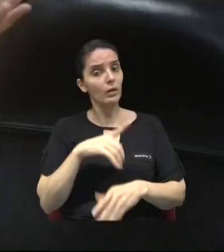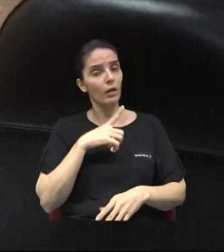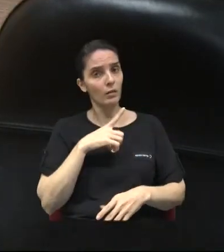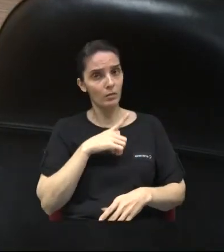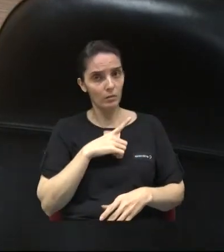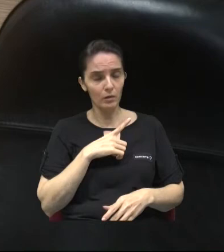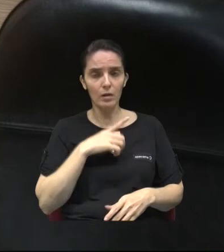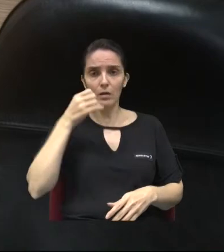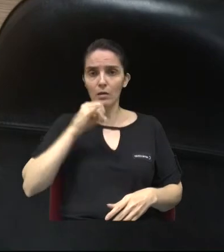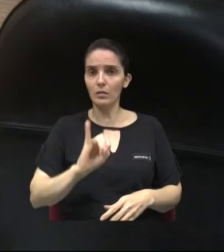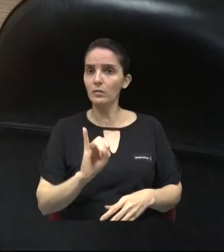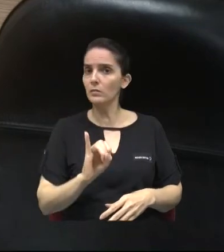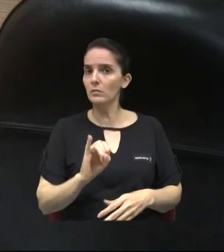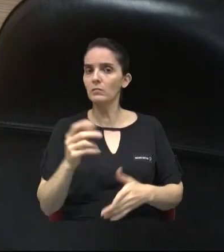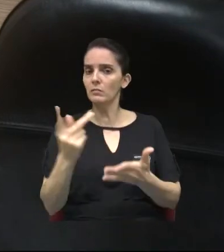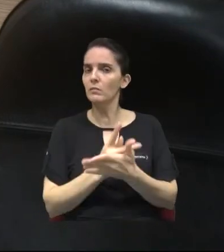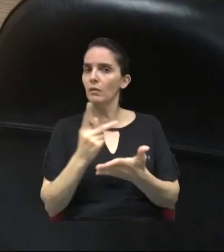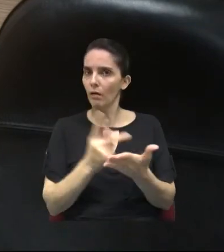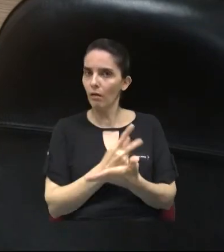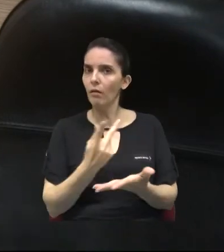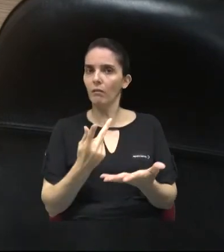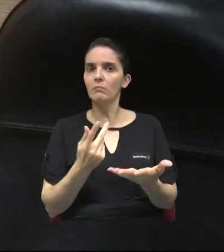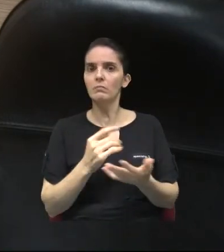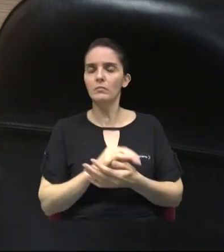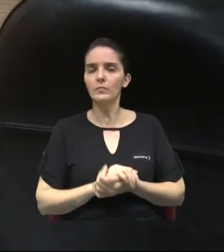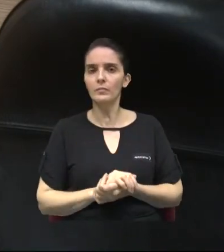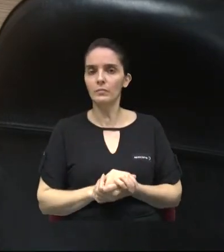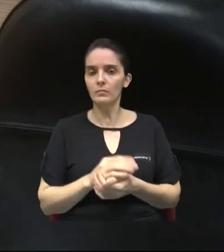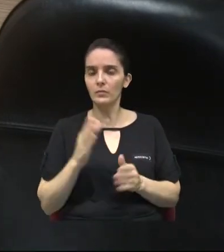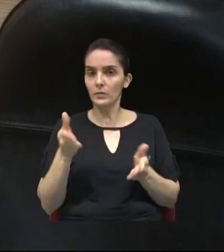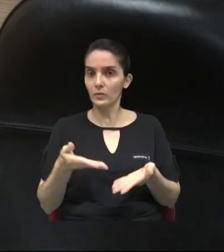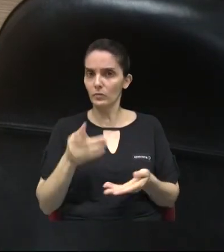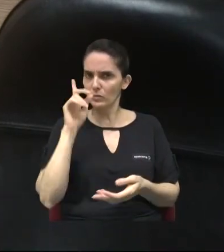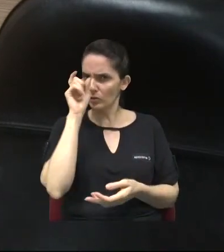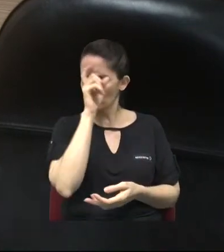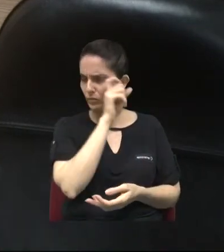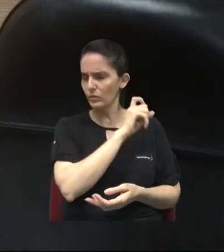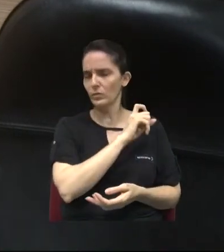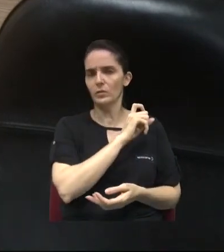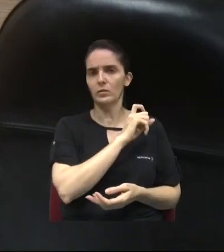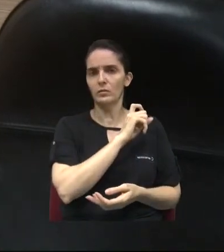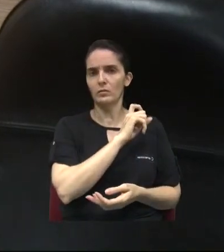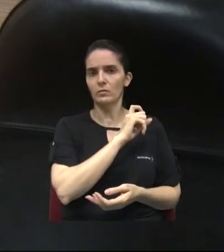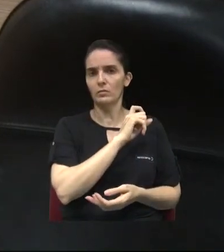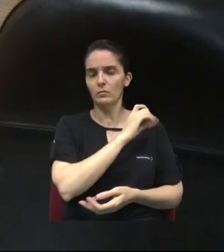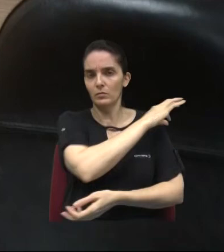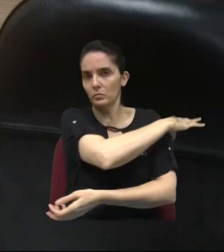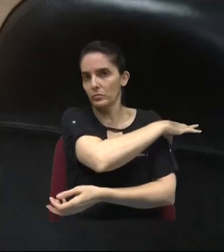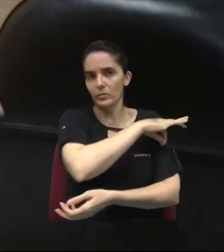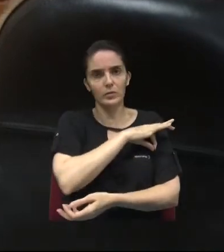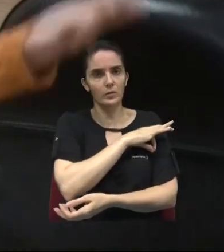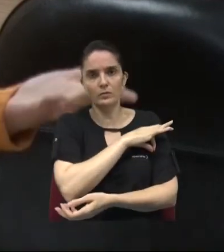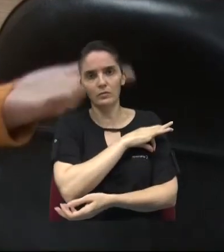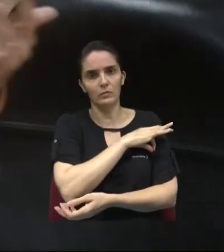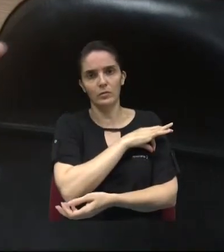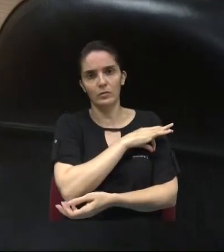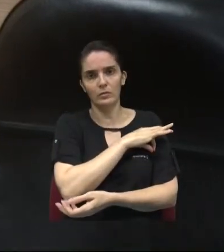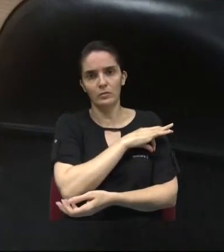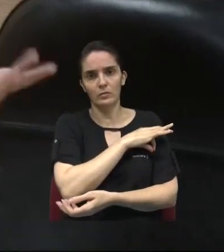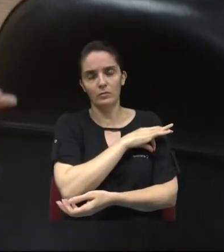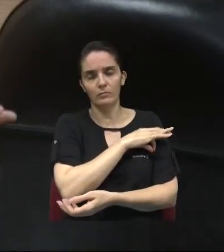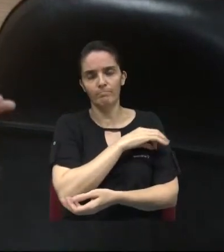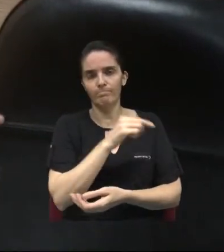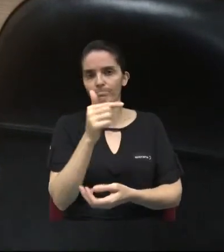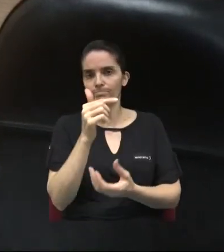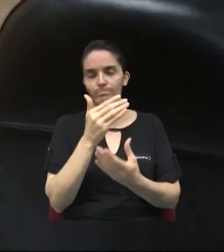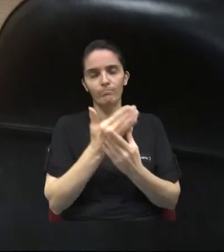nas costas por um deslize de caneta. Né? Hoje é muito difícil você encontrar um prefeito que saia sem processo passando